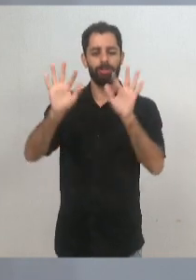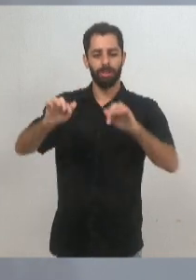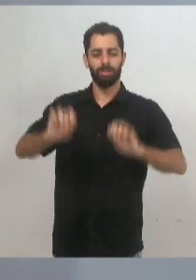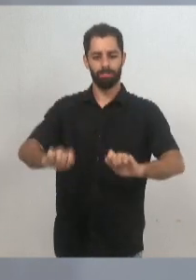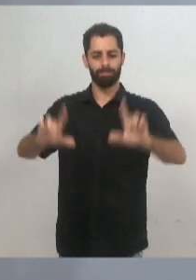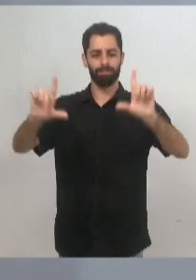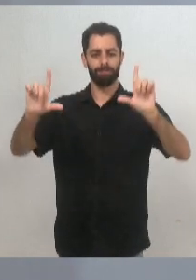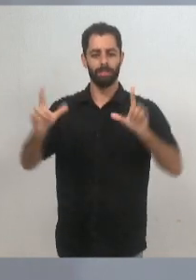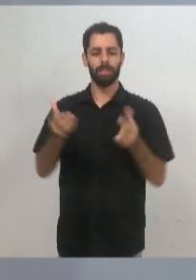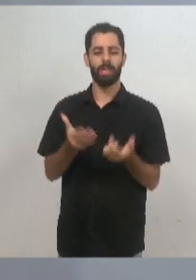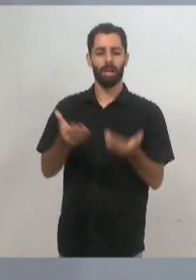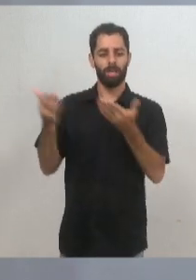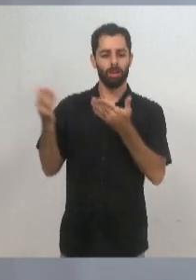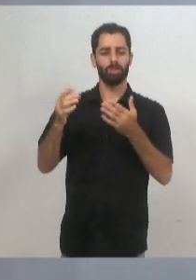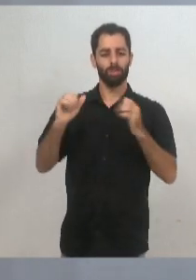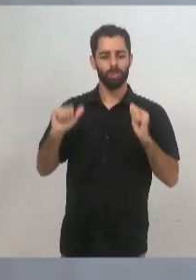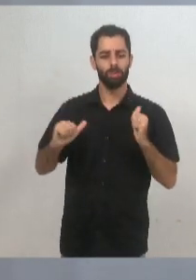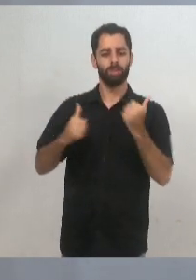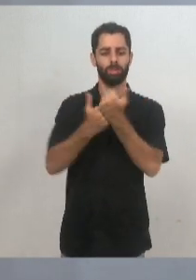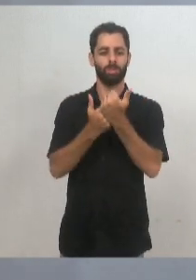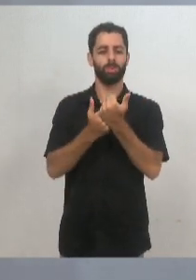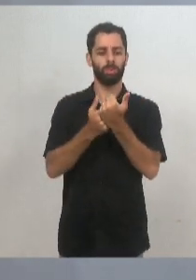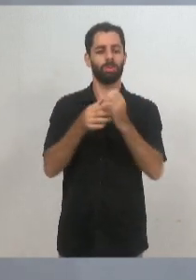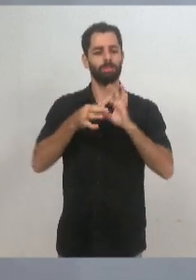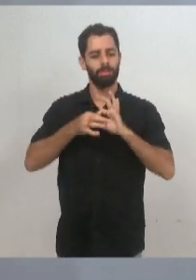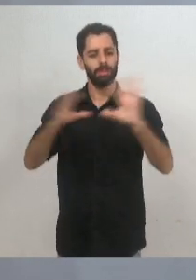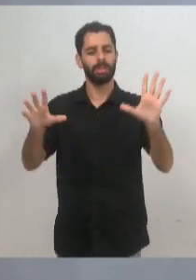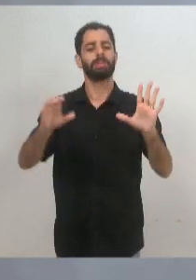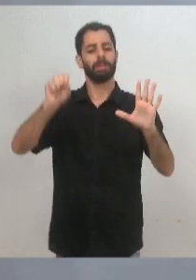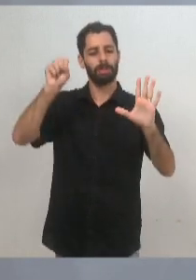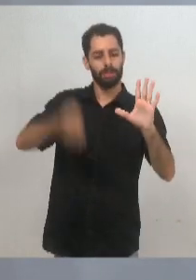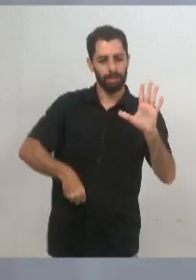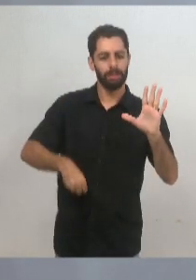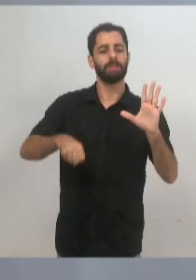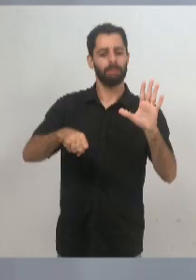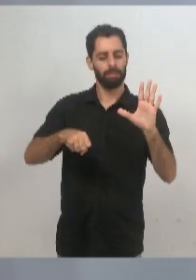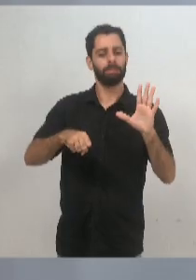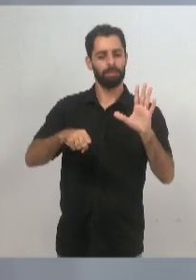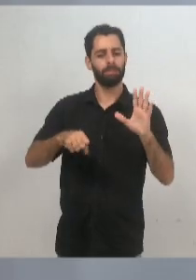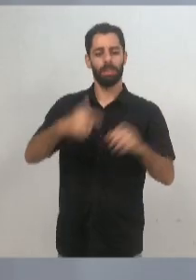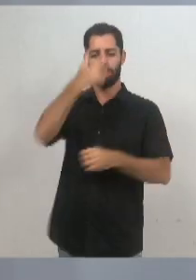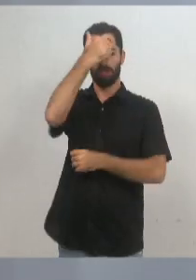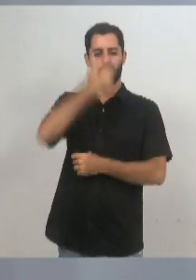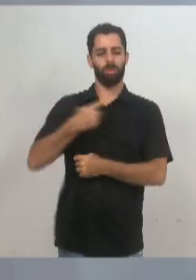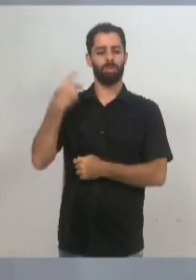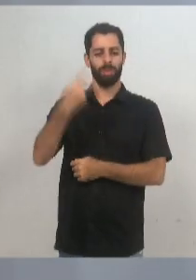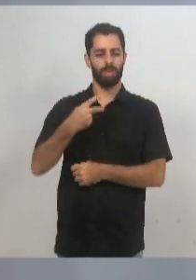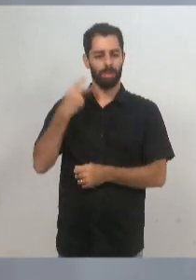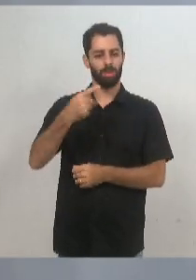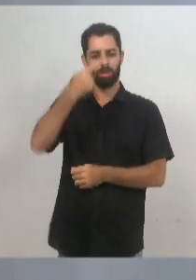fala, presidente, eu uno o coro, dizendo que sim, esta parlamentar